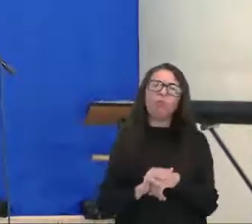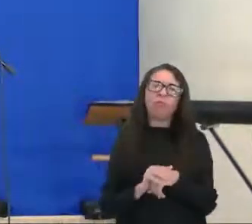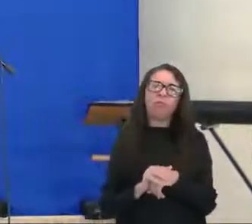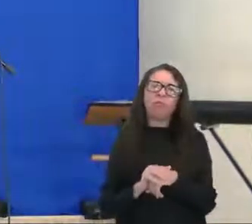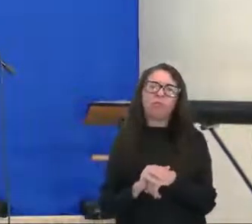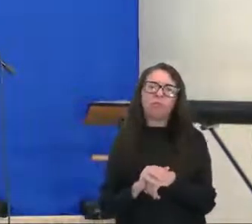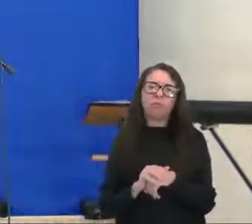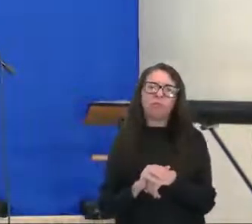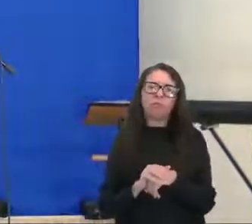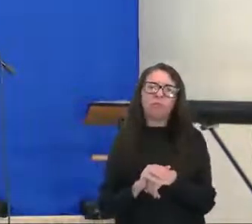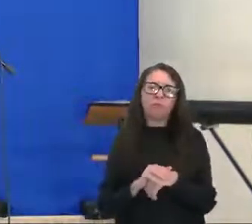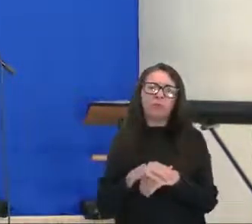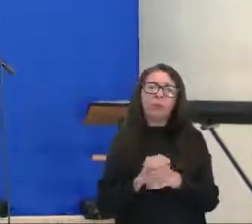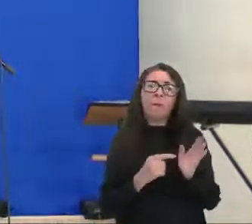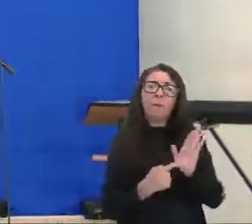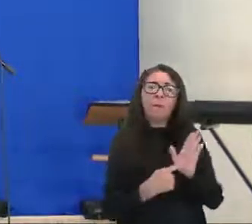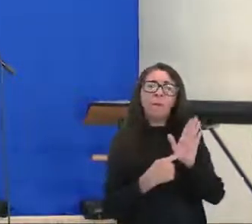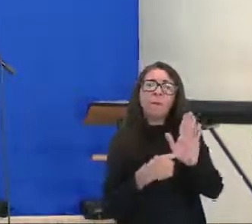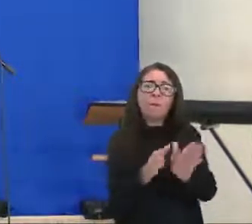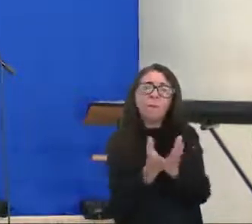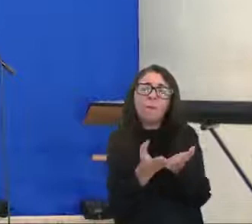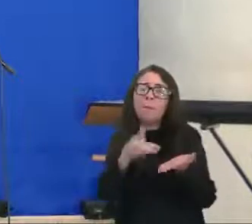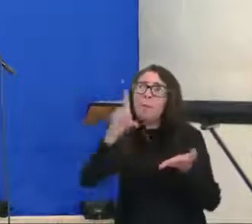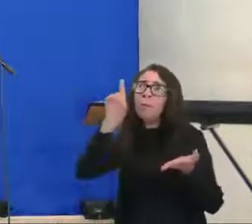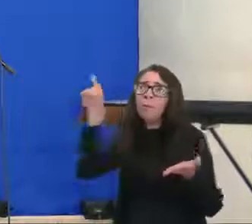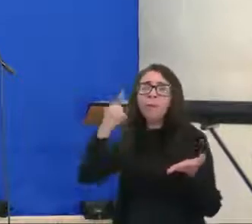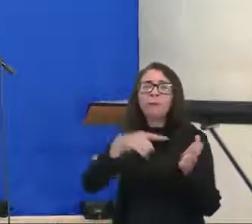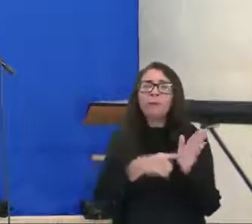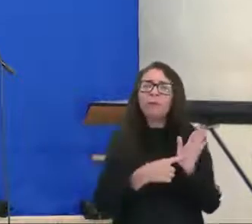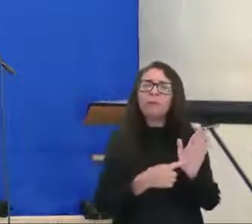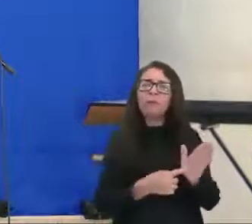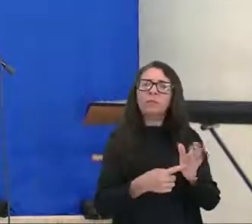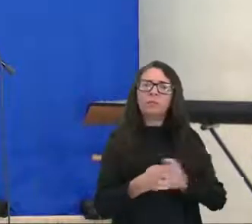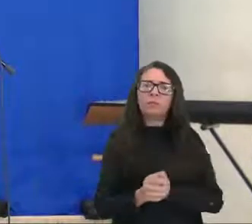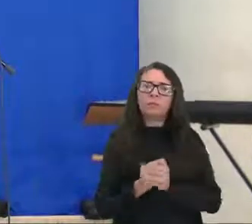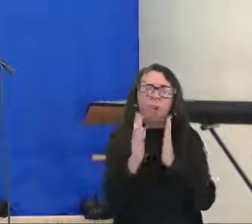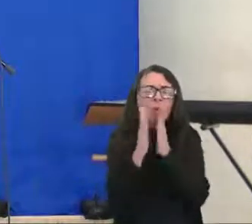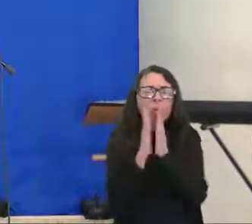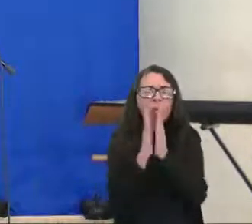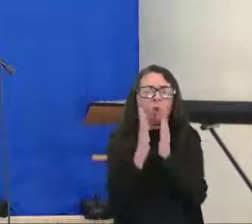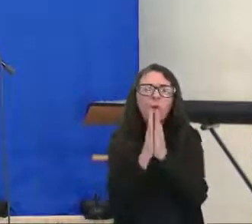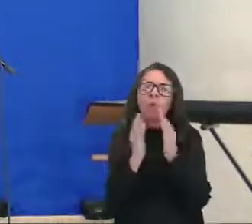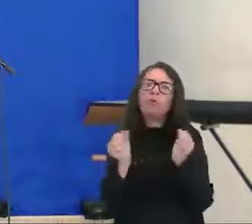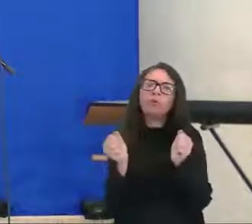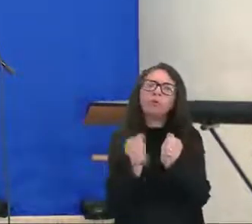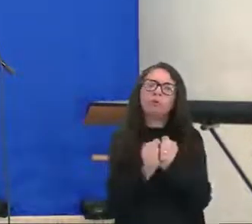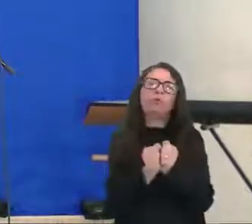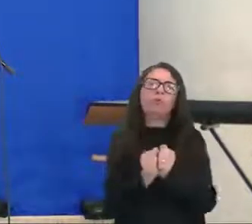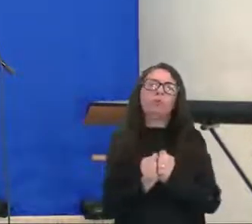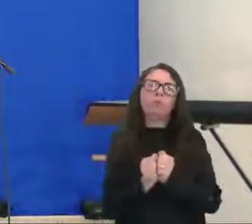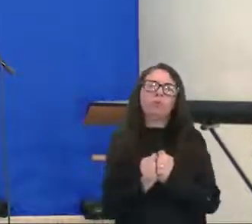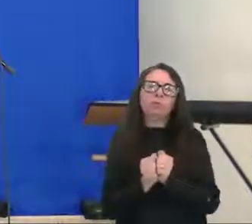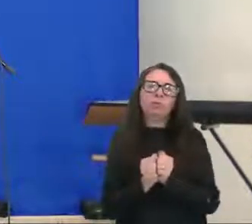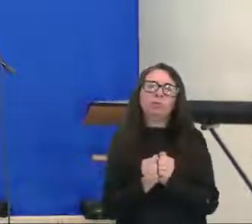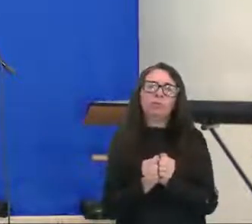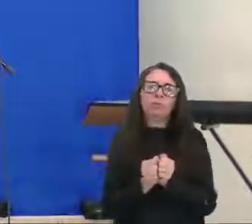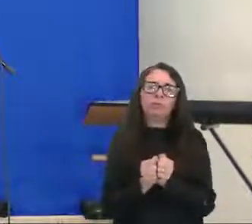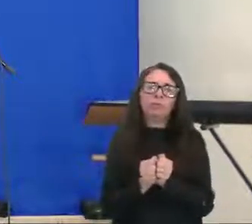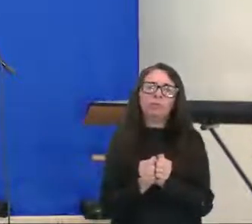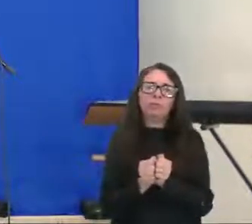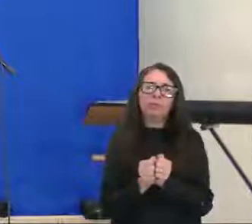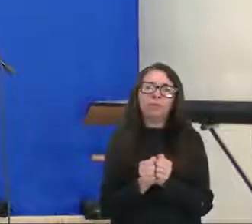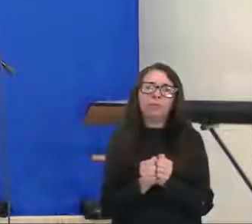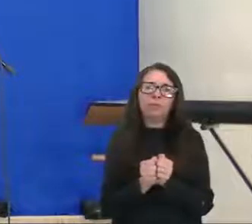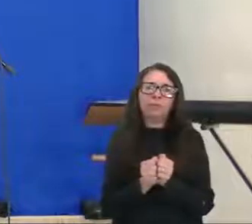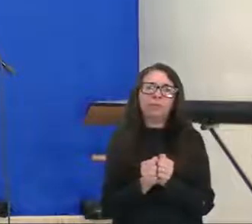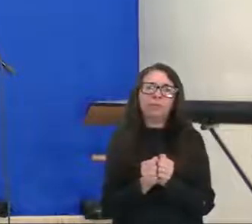falando de algo que há uma preocupação de nós adotarmos e praticarmos